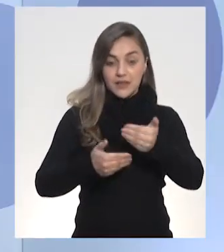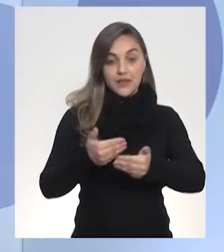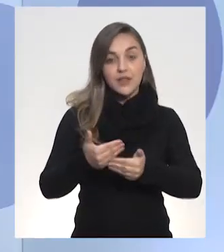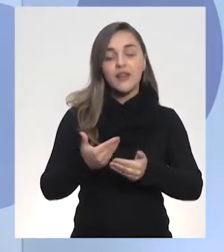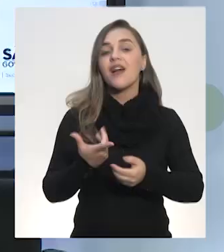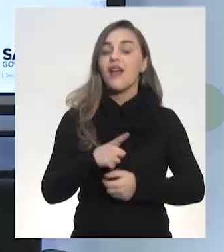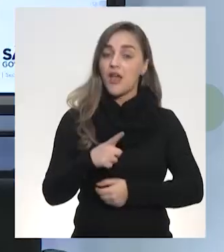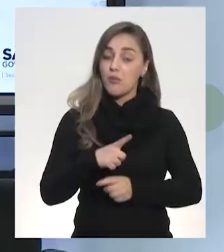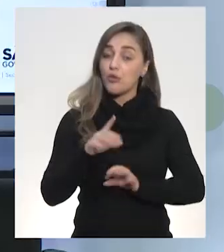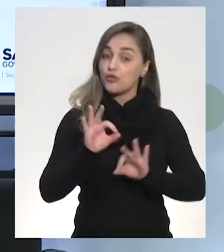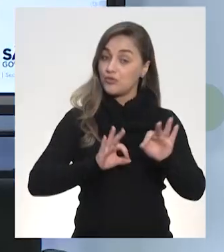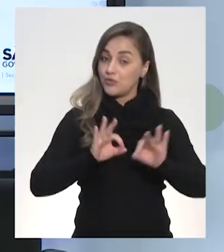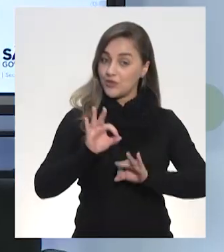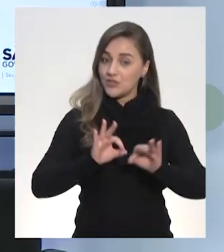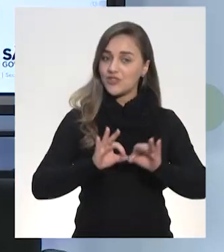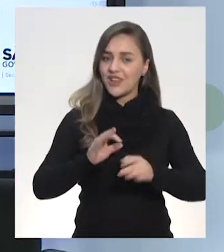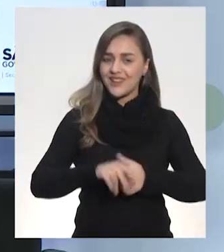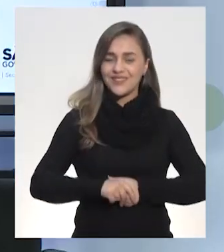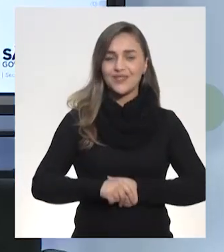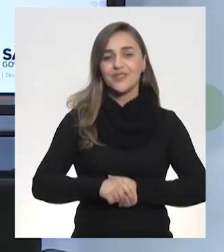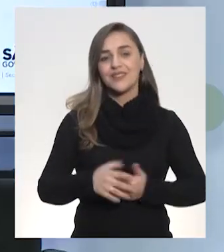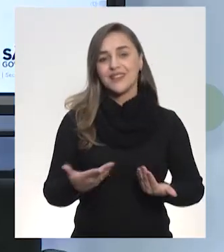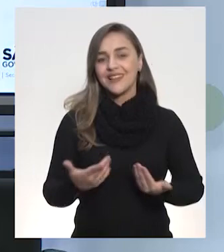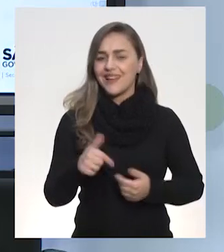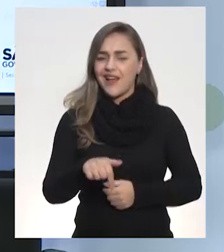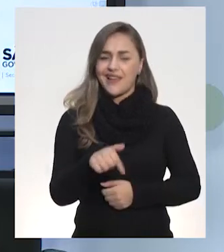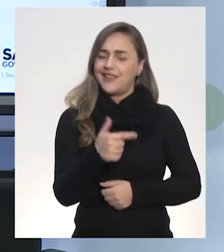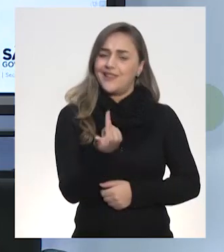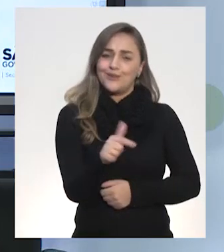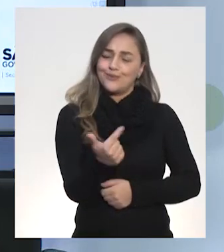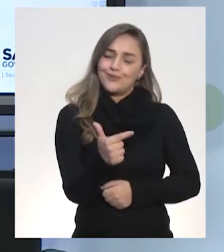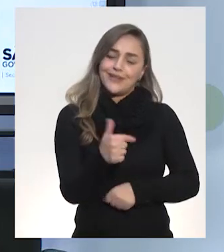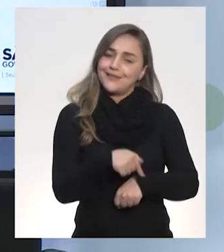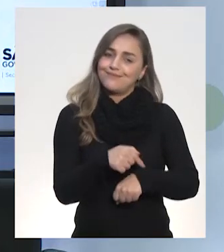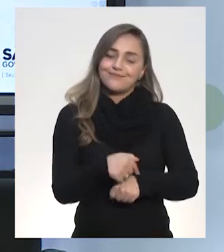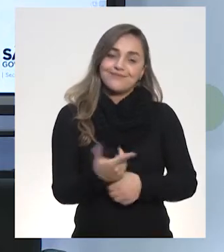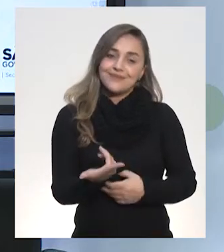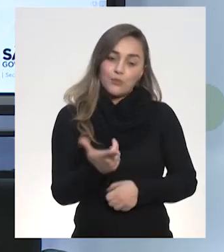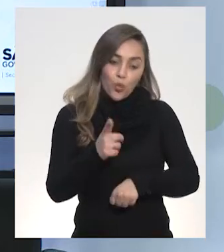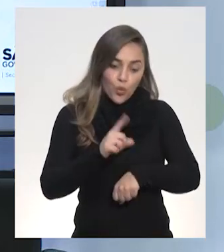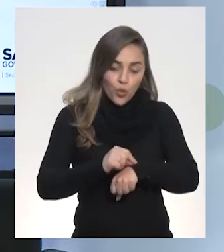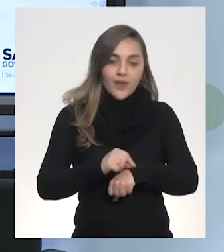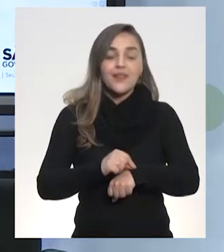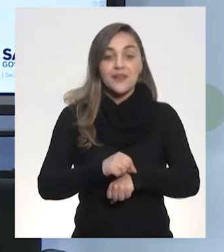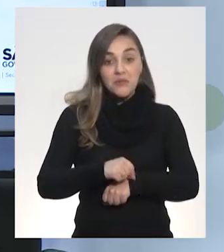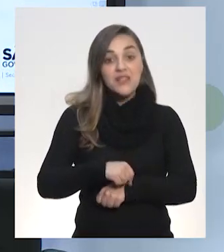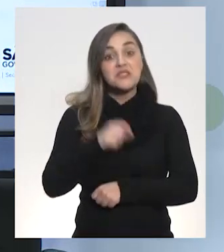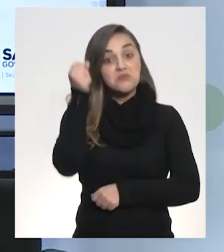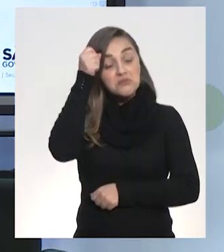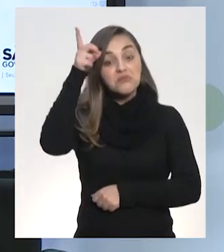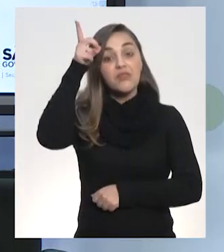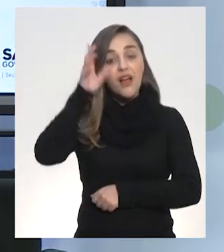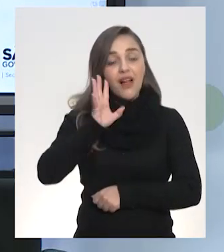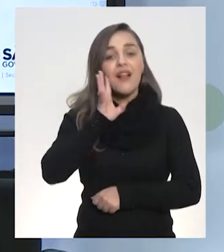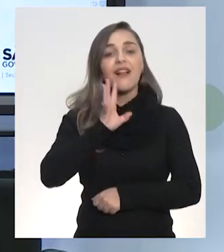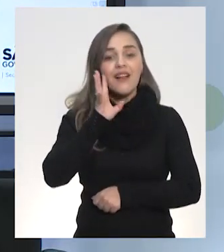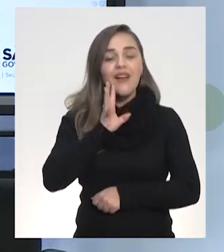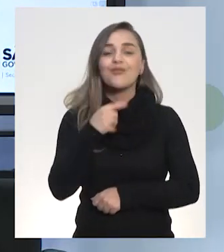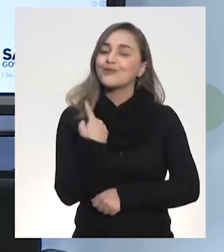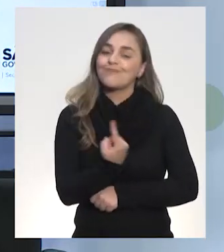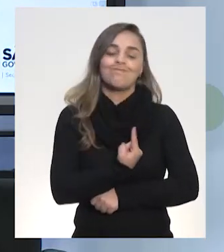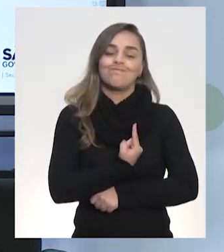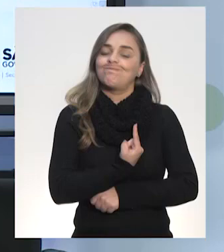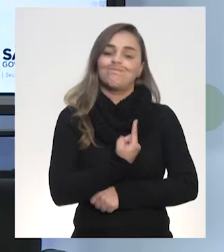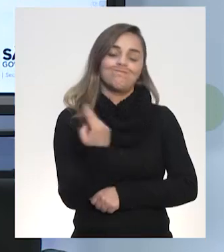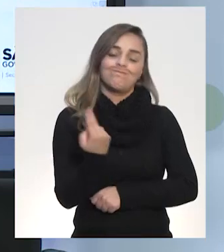para fazer o projeto, né? Mas aqui a gente ainda não tem tanto tempo assim para fazer isso, né? Mas a ideia é legal, é bem legal, mas a gente não vai conseguir fazer